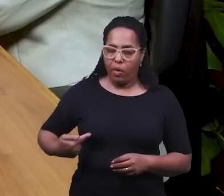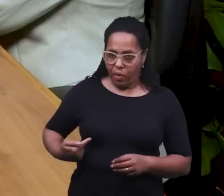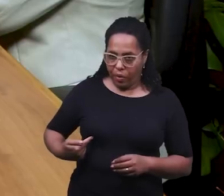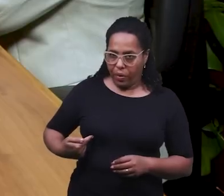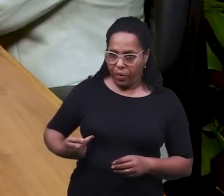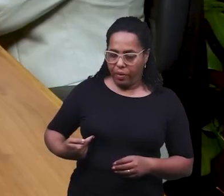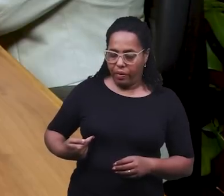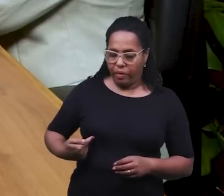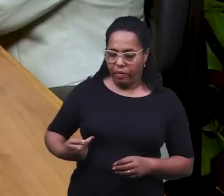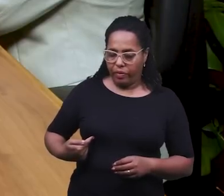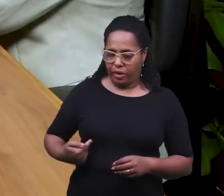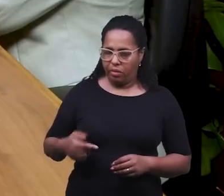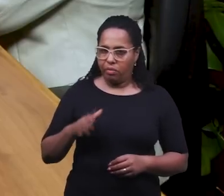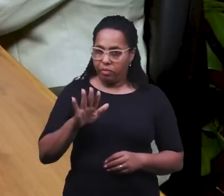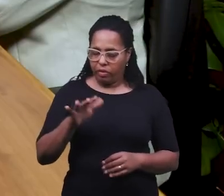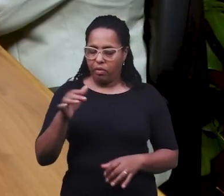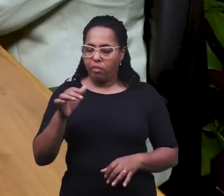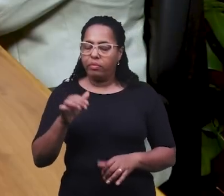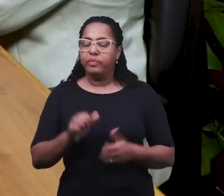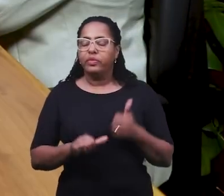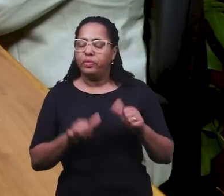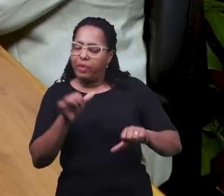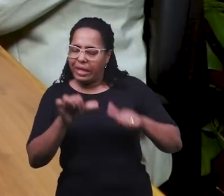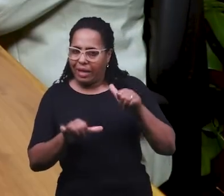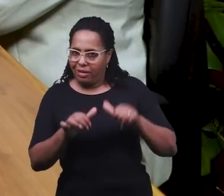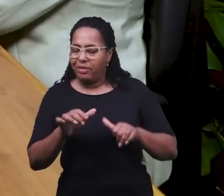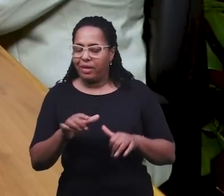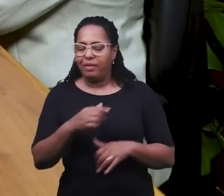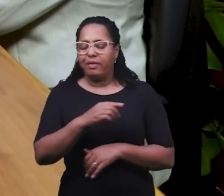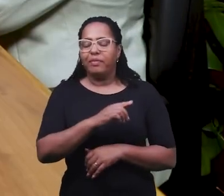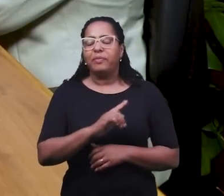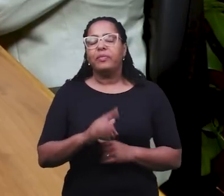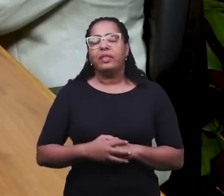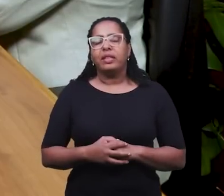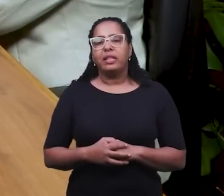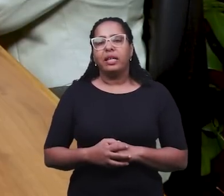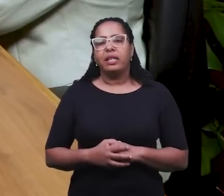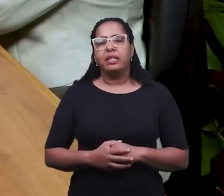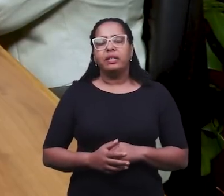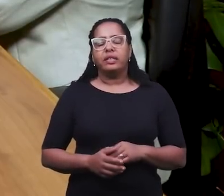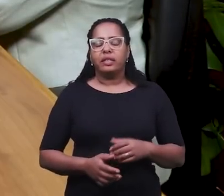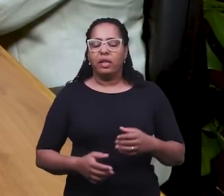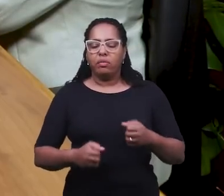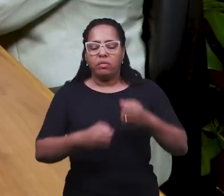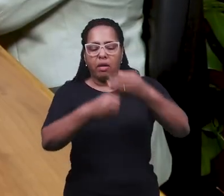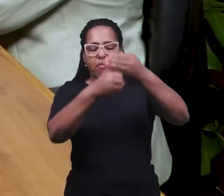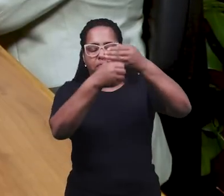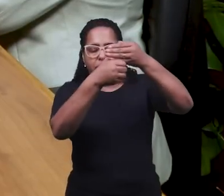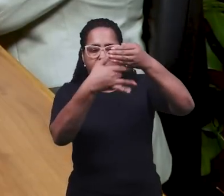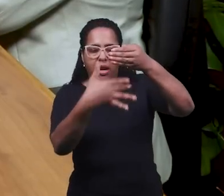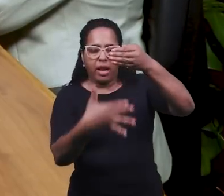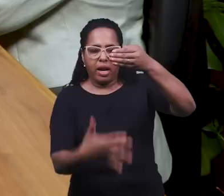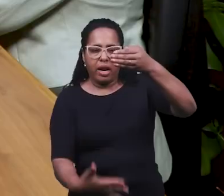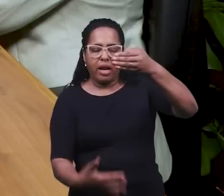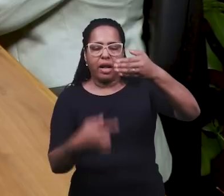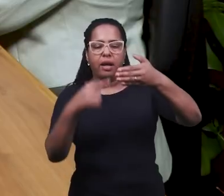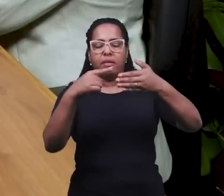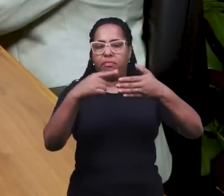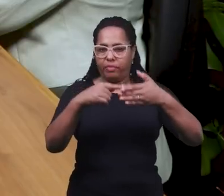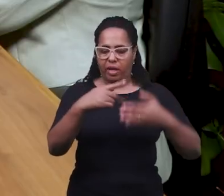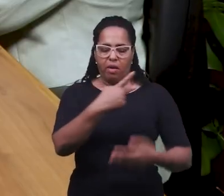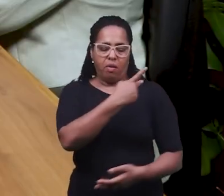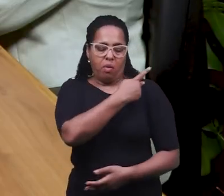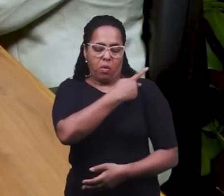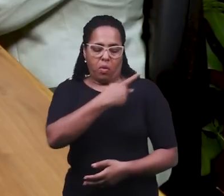assim, vamos pegar aqui uma análise fria, tá? Você pegar o organograma do governo, tem lá o presidente